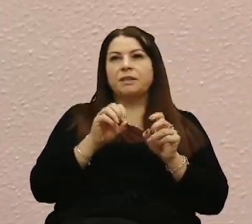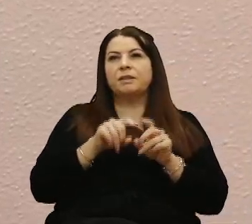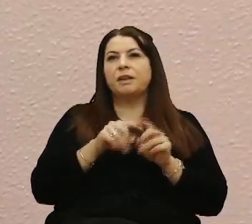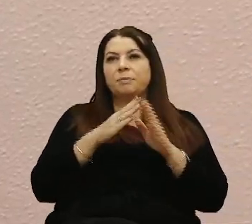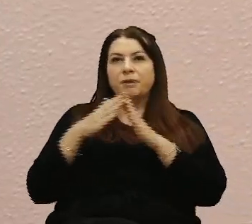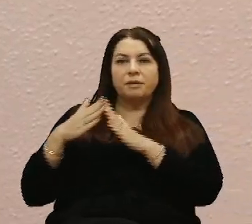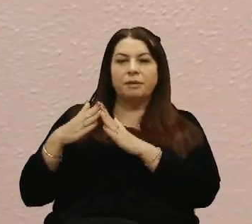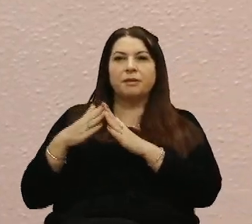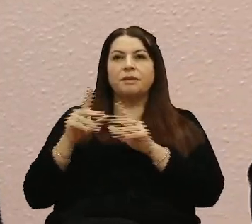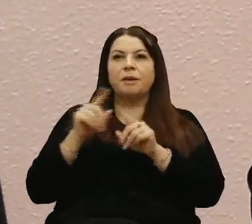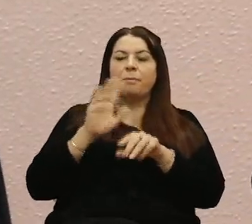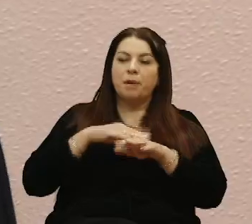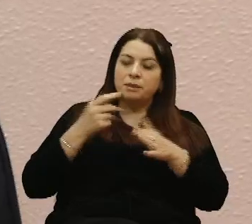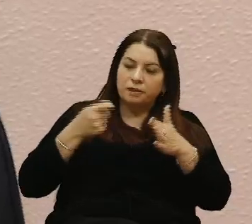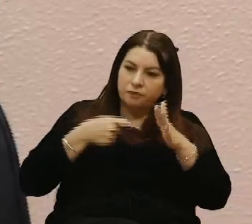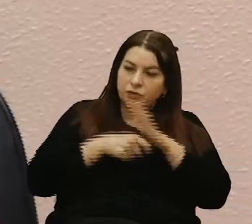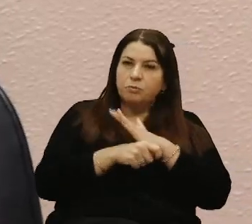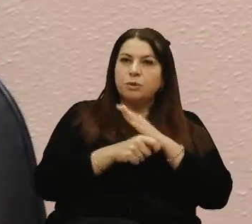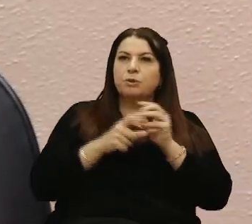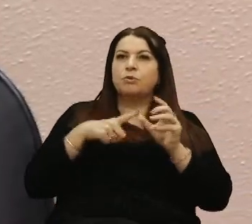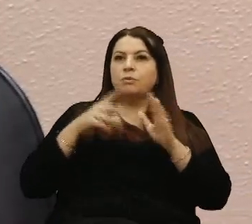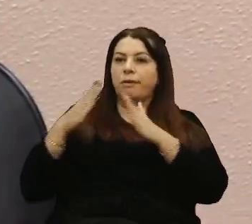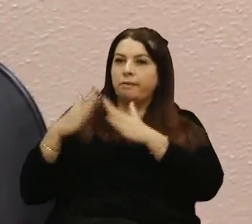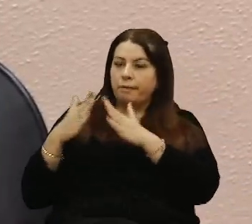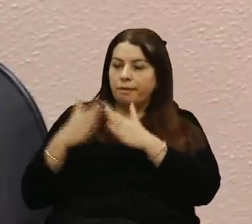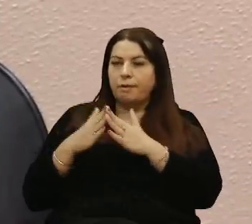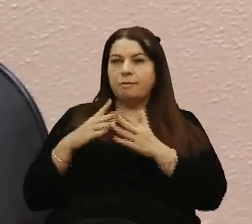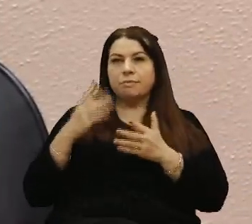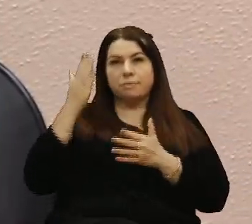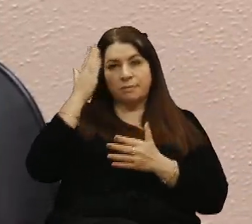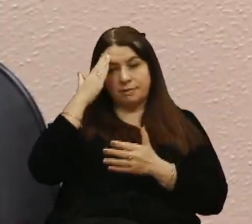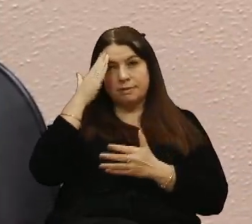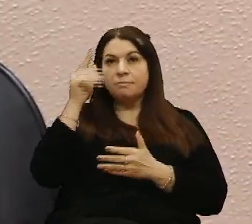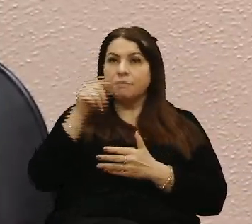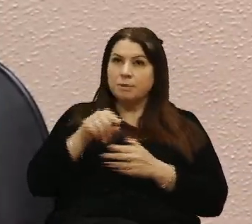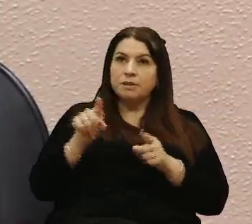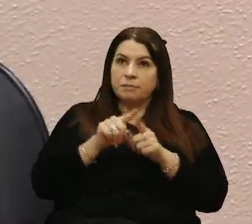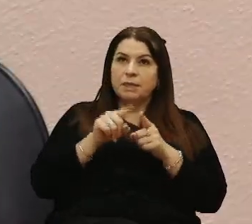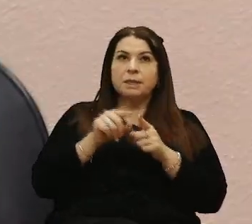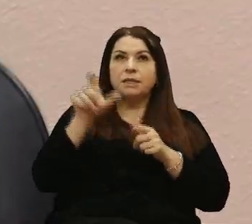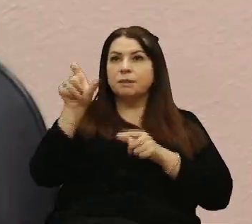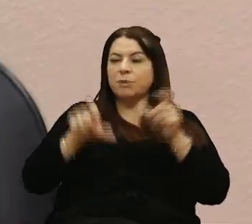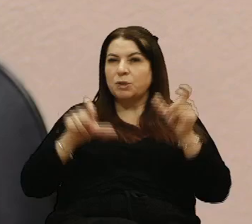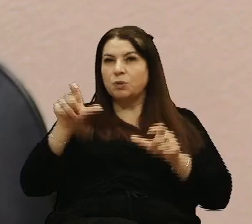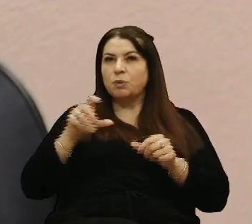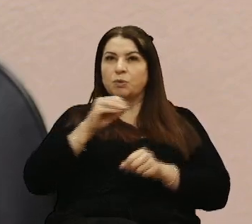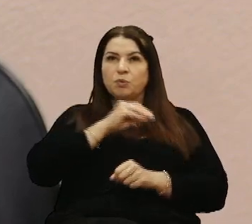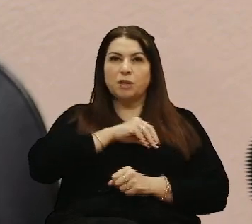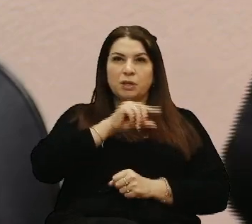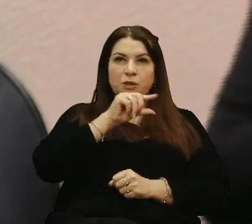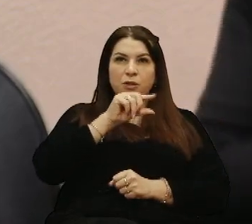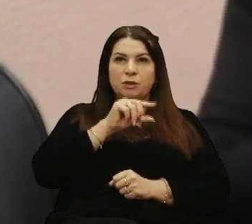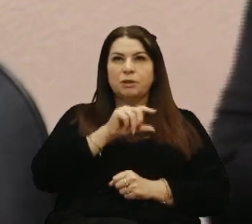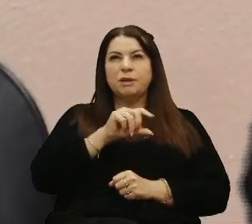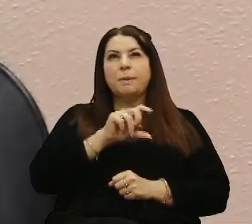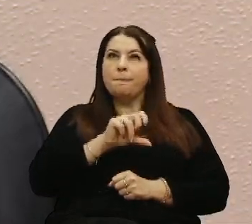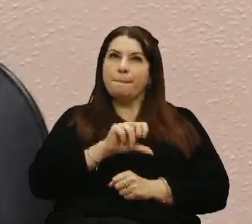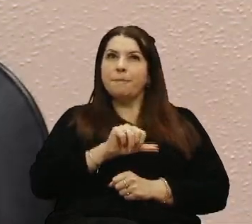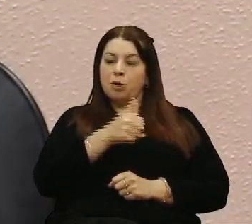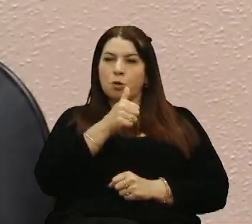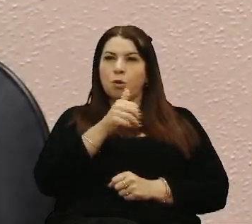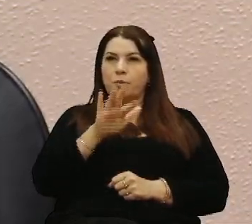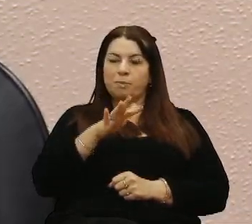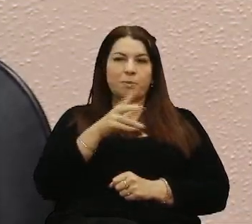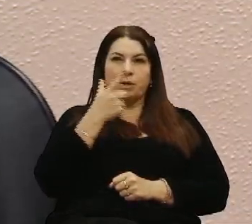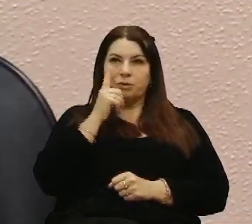sim, mais investimento, que tenhamos moradia. Nós sabemos mesmo aquelas pessoas que têm um salário um pouco melhor do que a média, né,